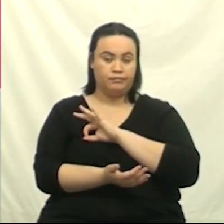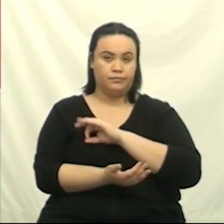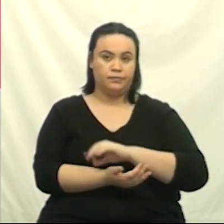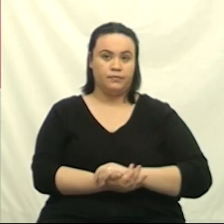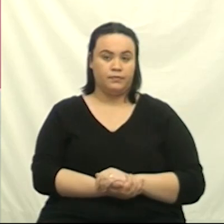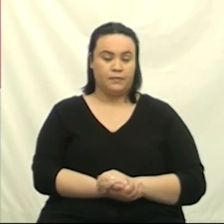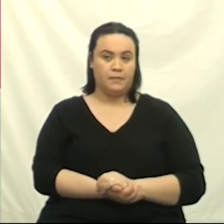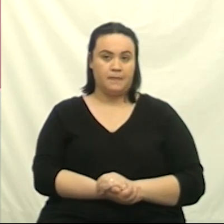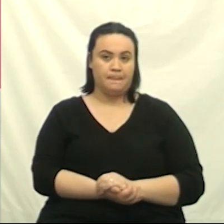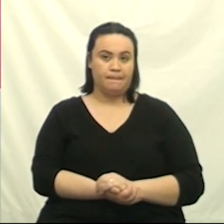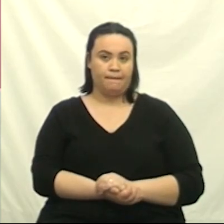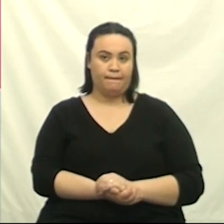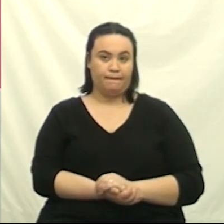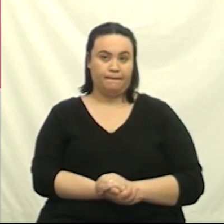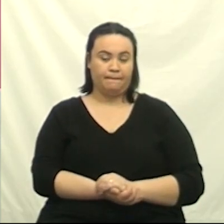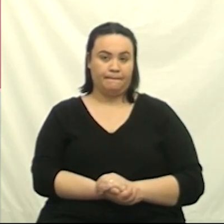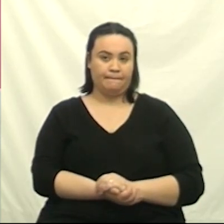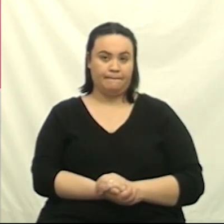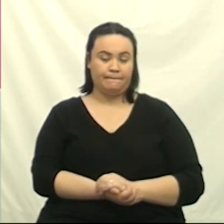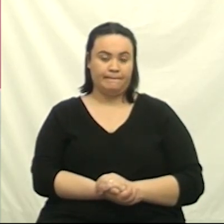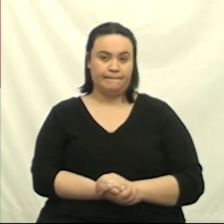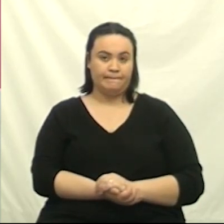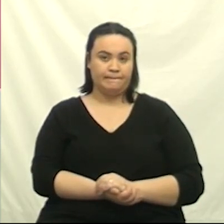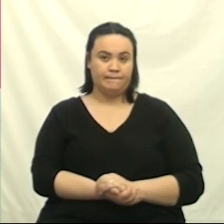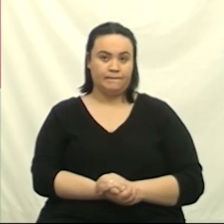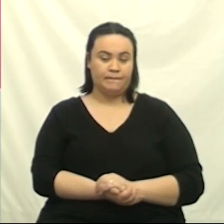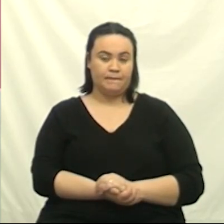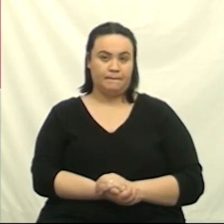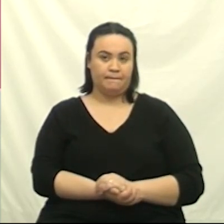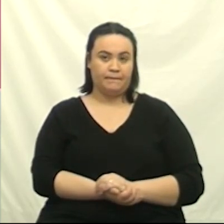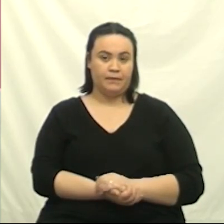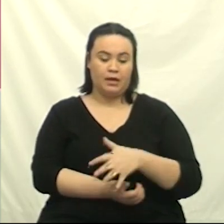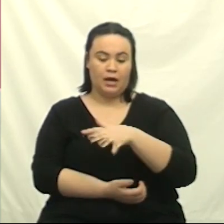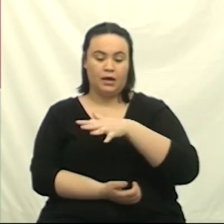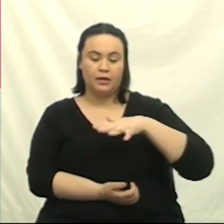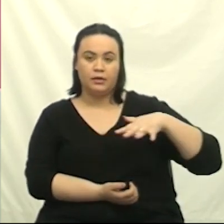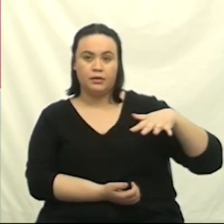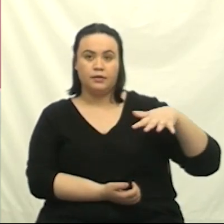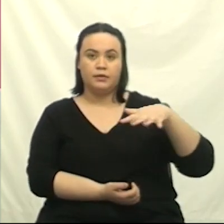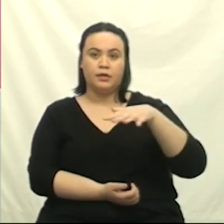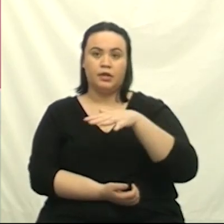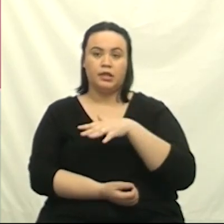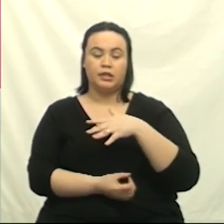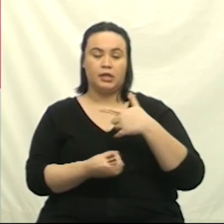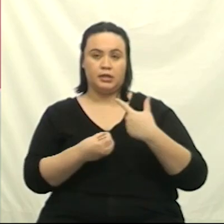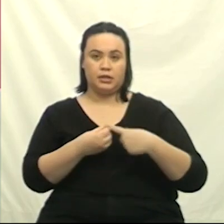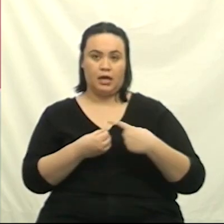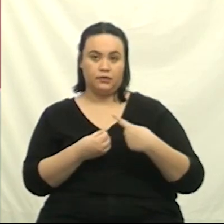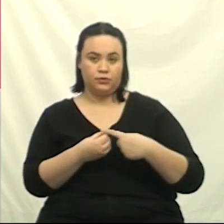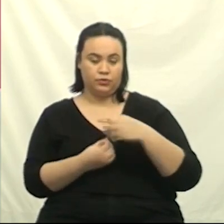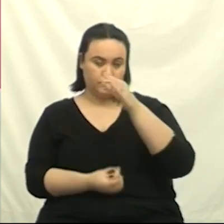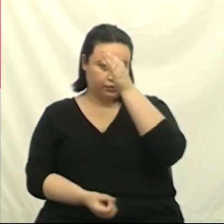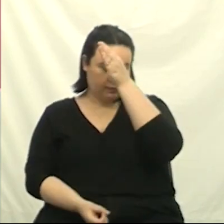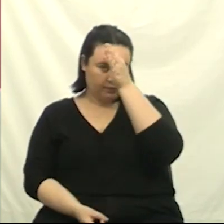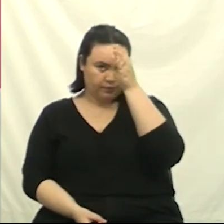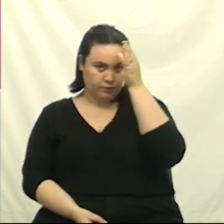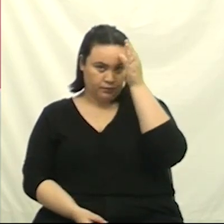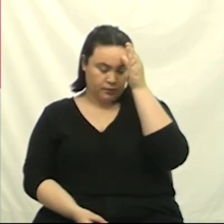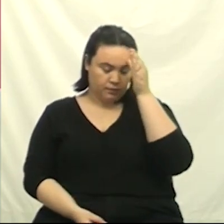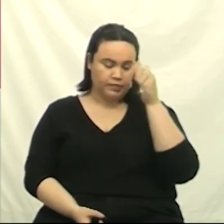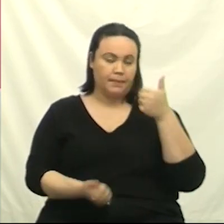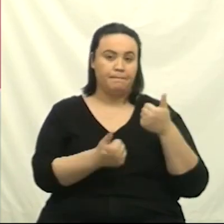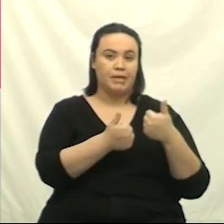o sindicato também ele atua na região nos demais municípios como foi